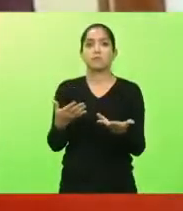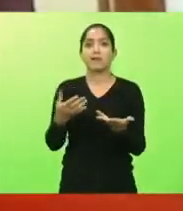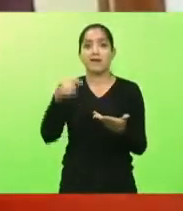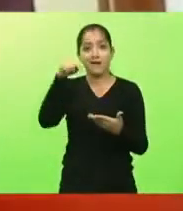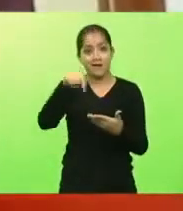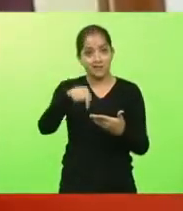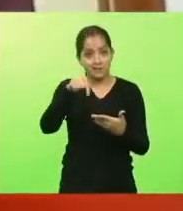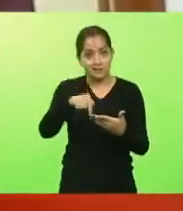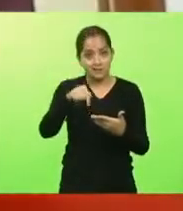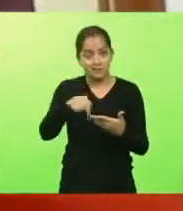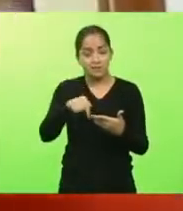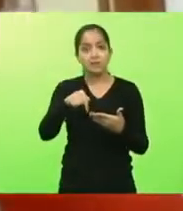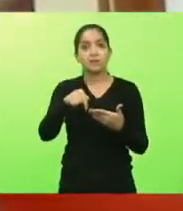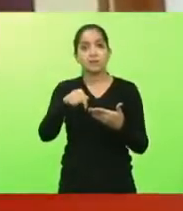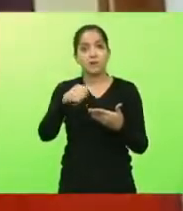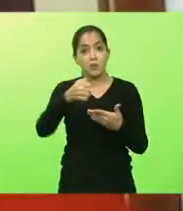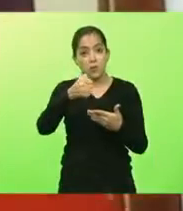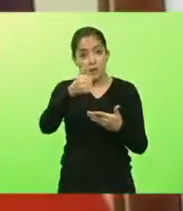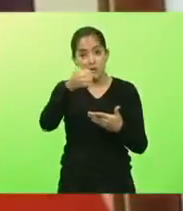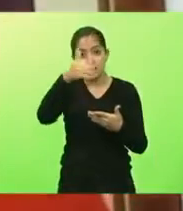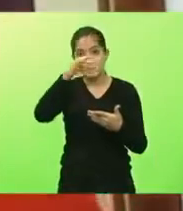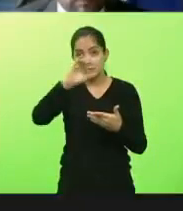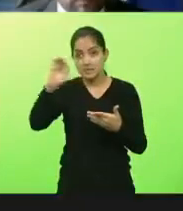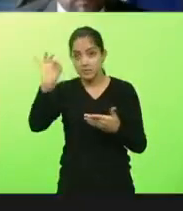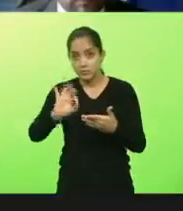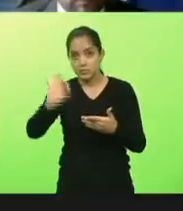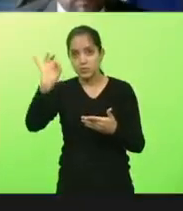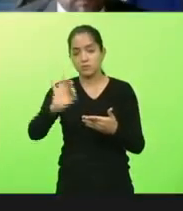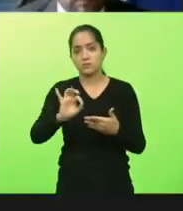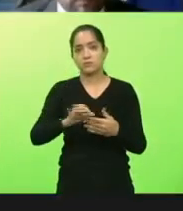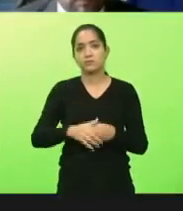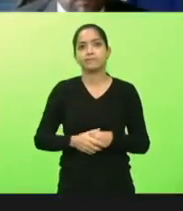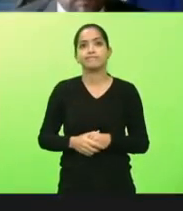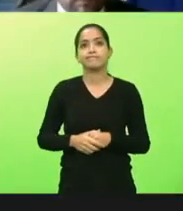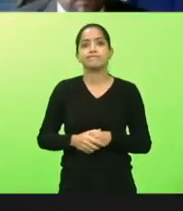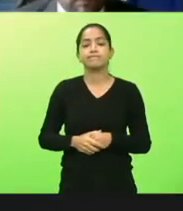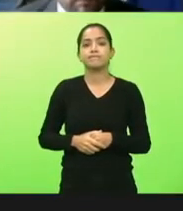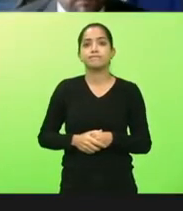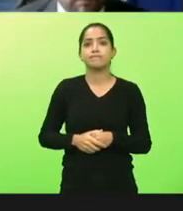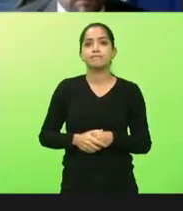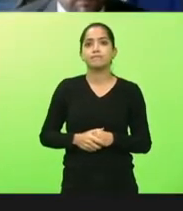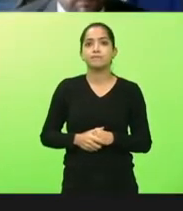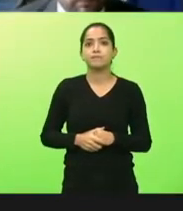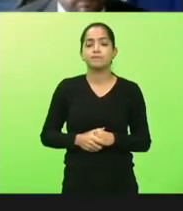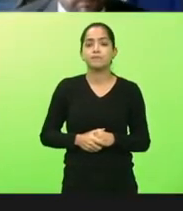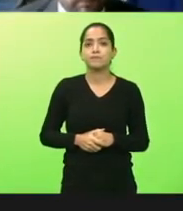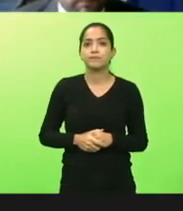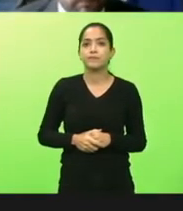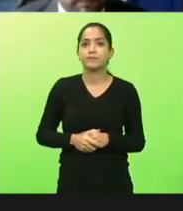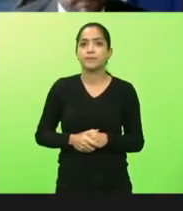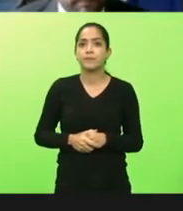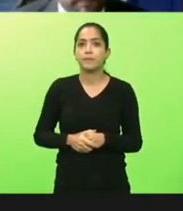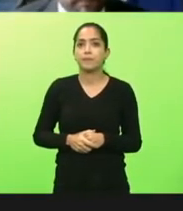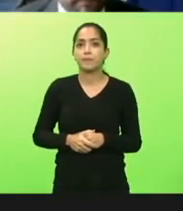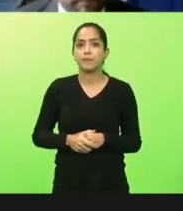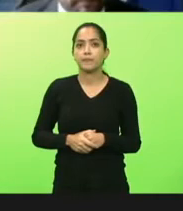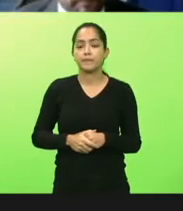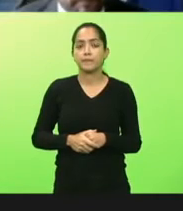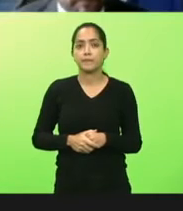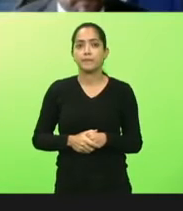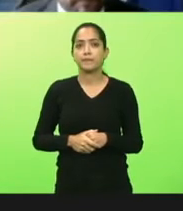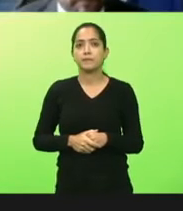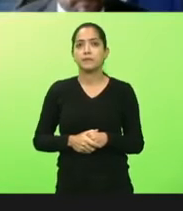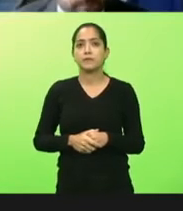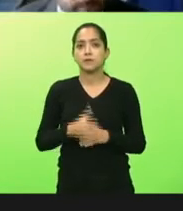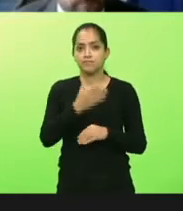estamos chegando perto de 100%, presidente Mauro. É, na verdade, deputado, deputado Fernando, colegas